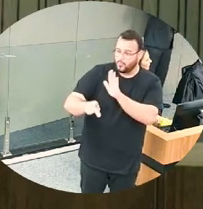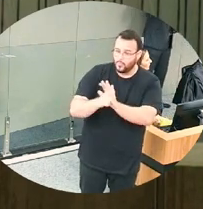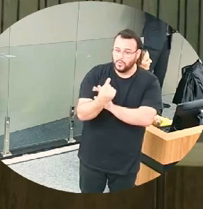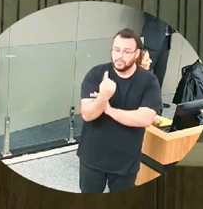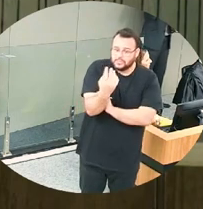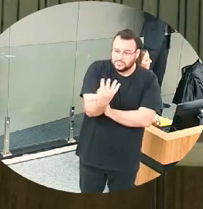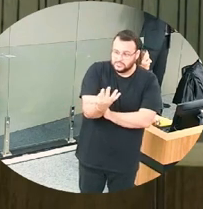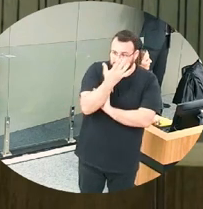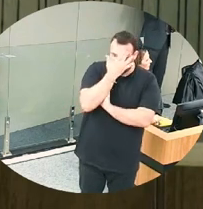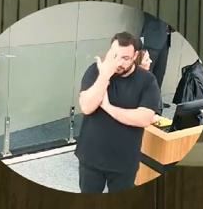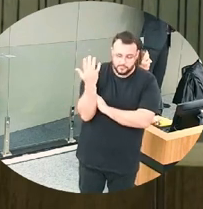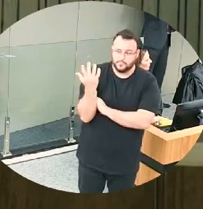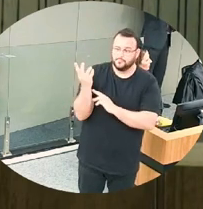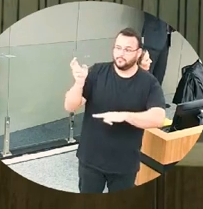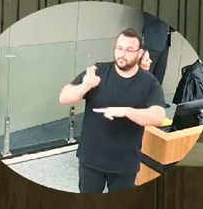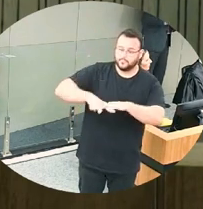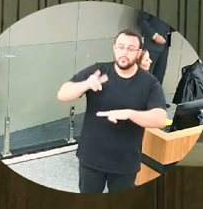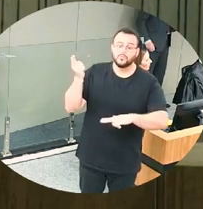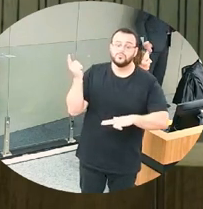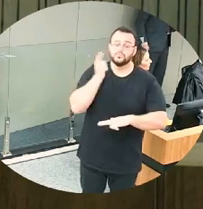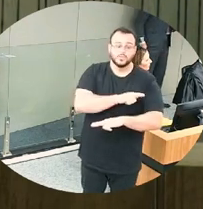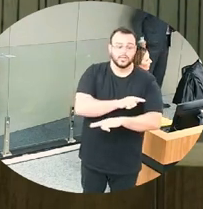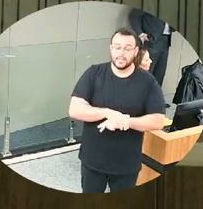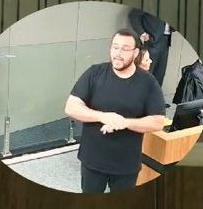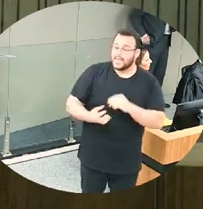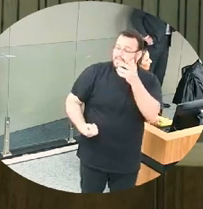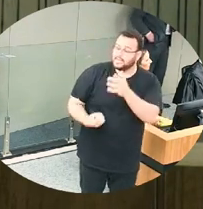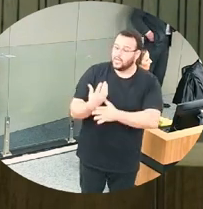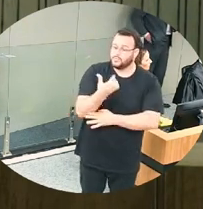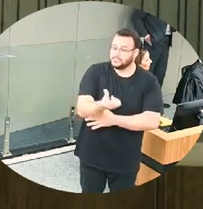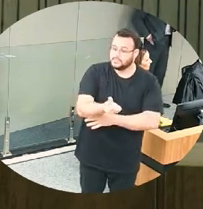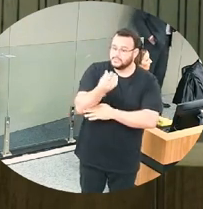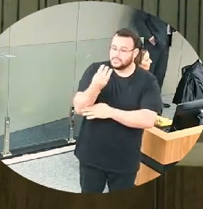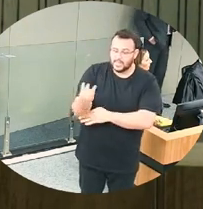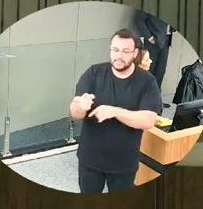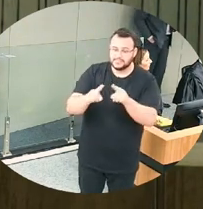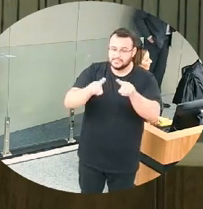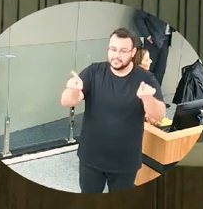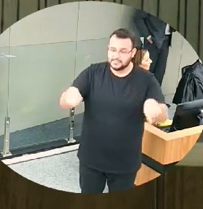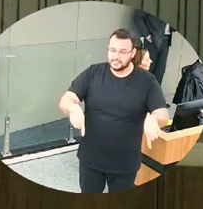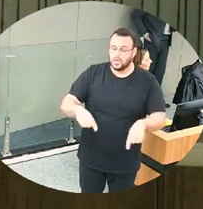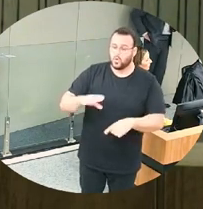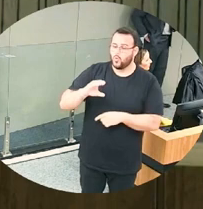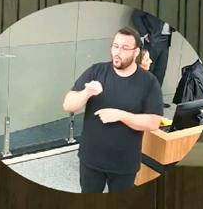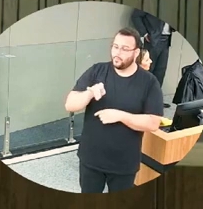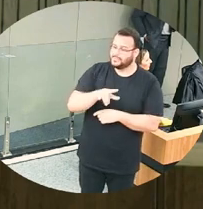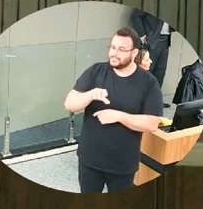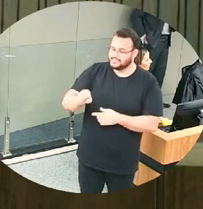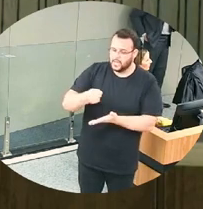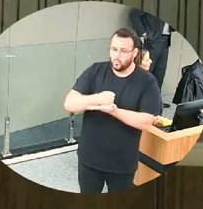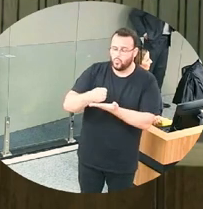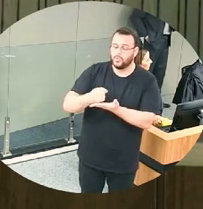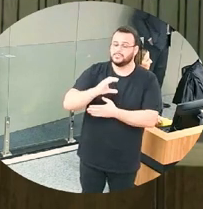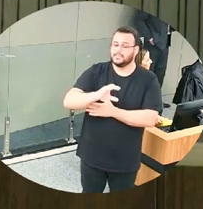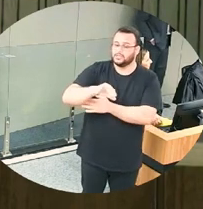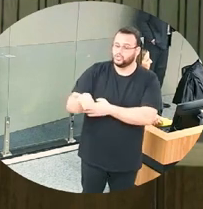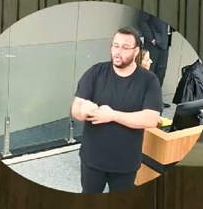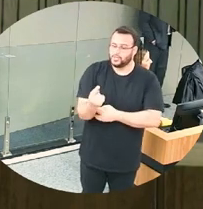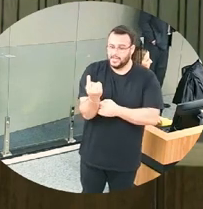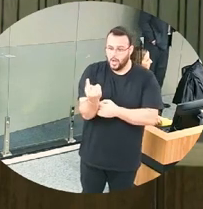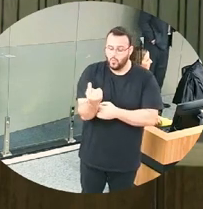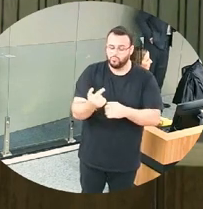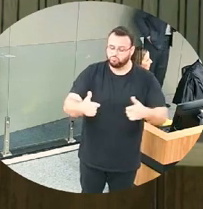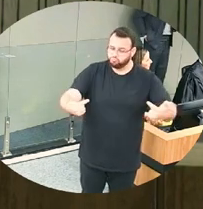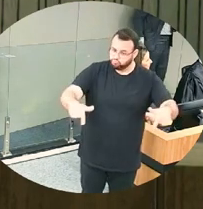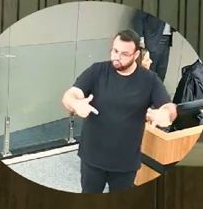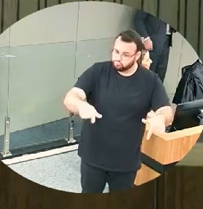14 cargos cj1 para provê-los criamos 63 cargos em comissão cj1 para as varas do